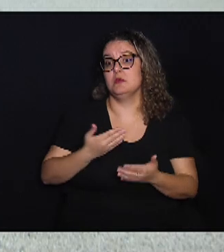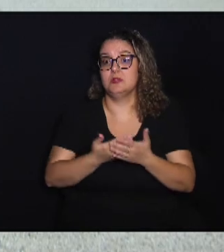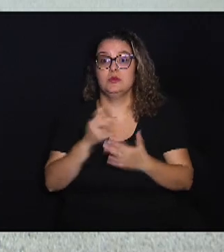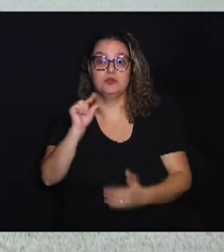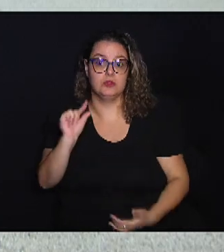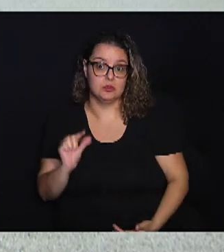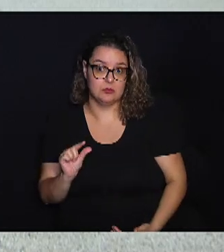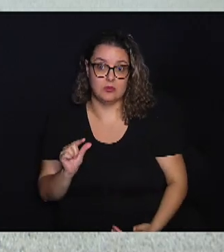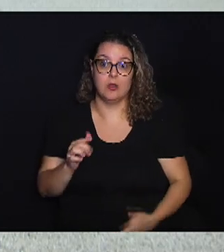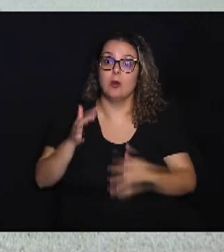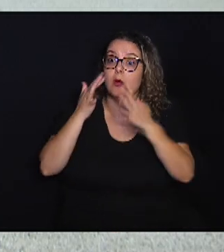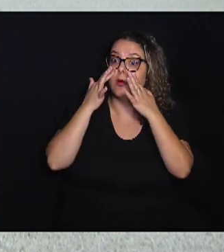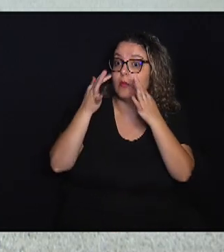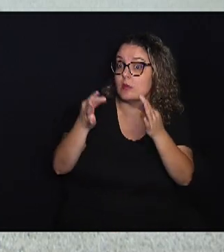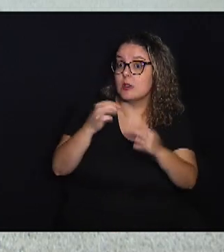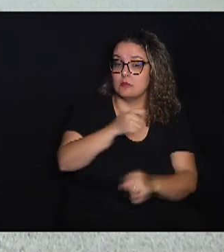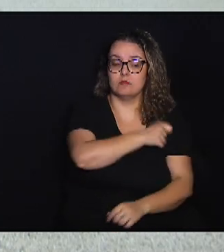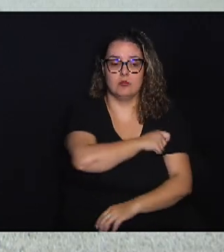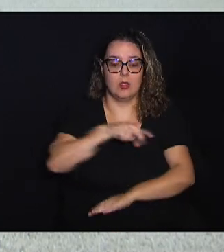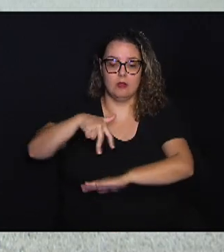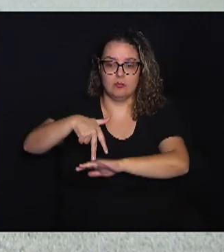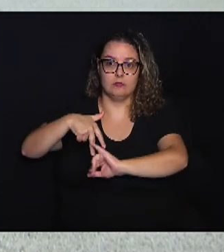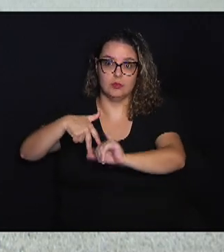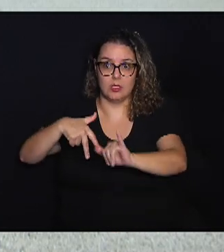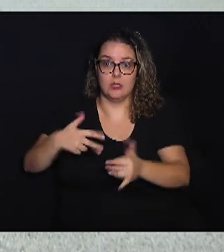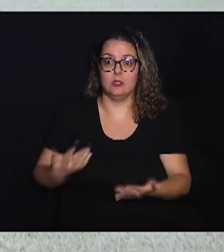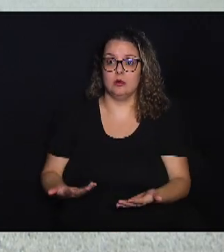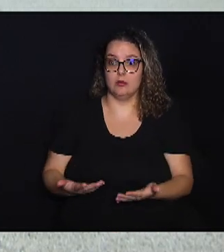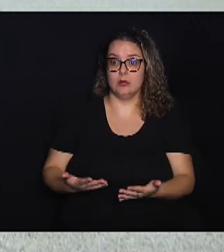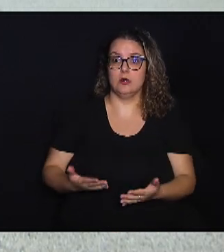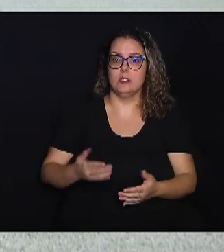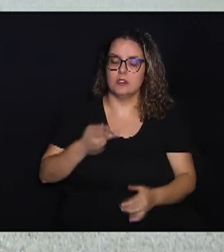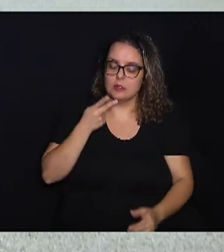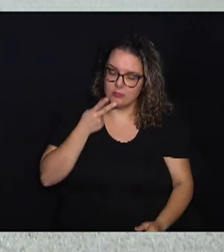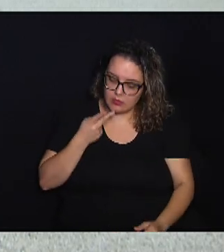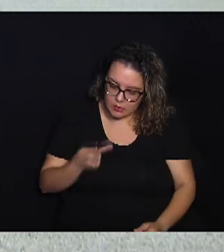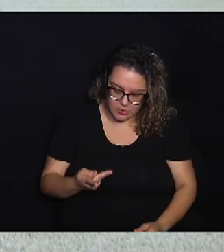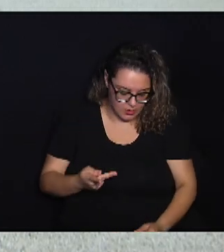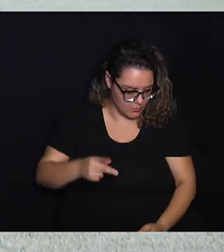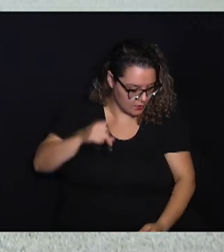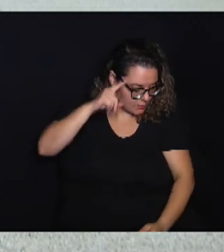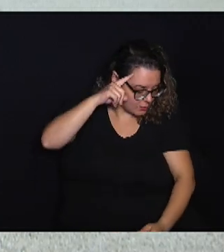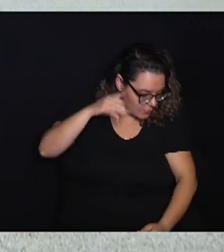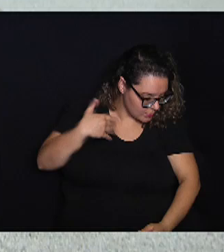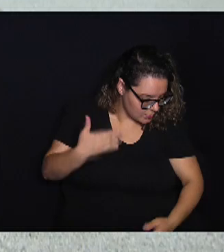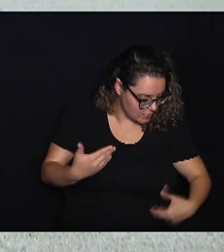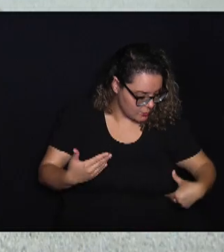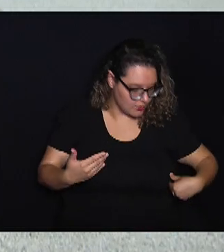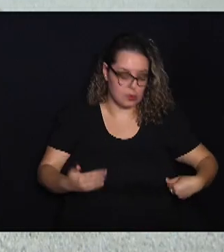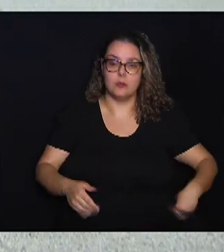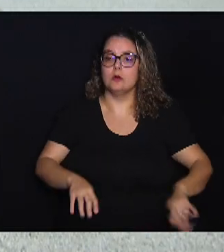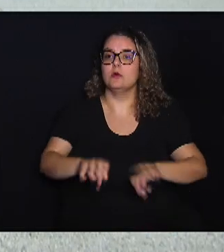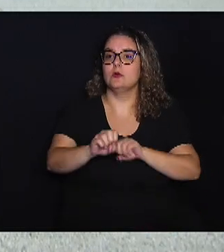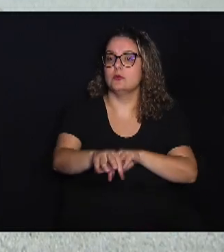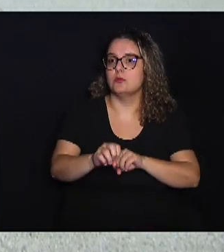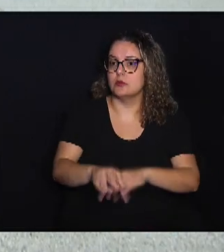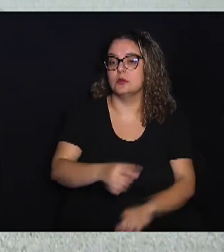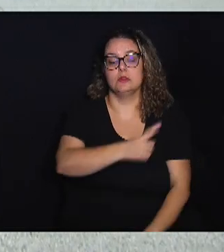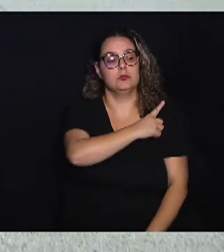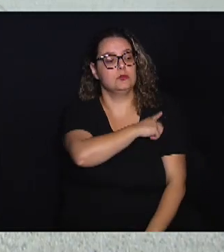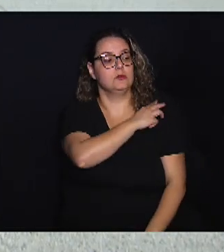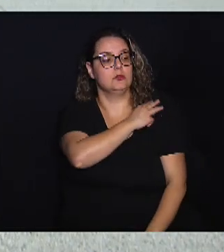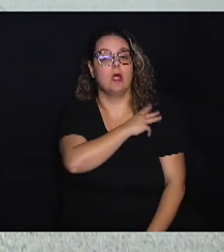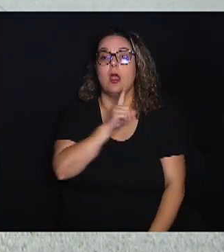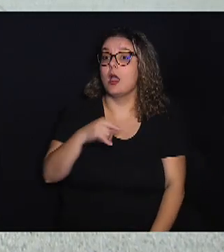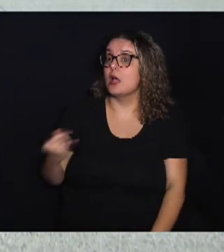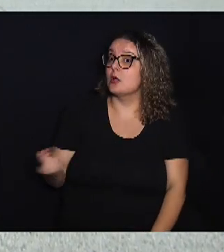pouco, ou prestando atenção na aula. E aí eu bato muito nessa tecla, a rotina no ensino médio é fundamental. Porque no